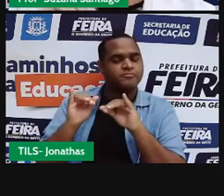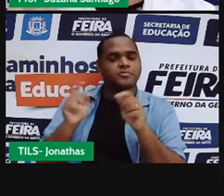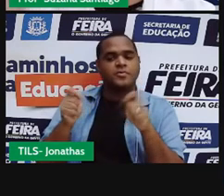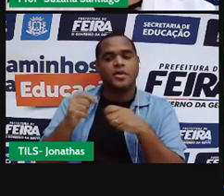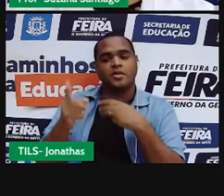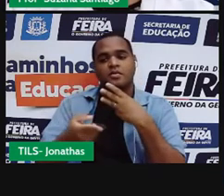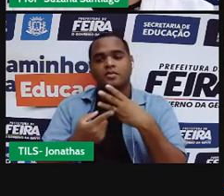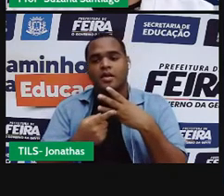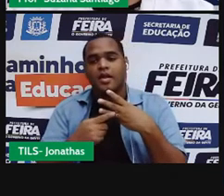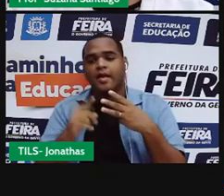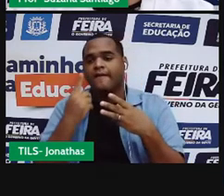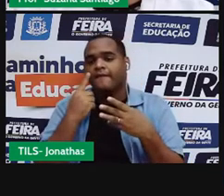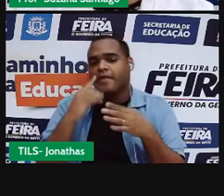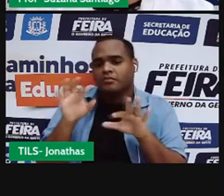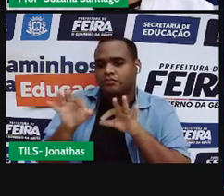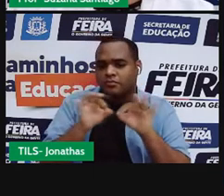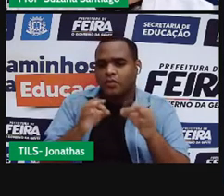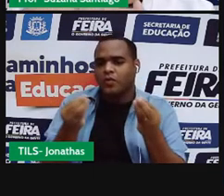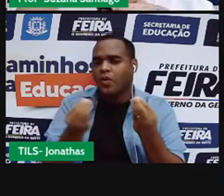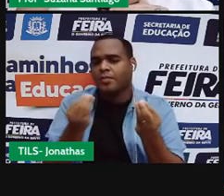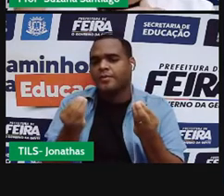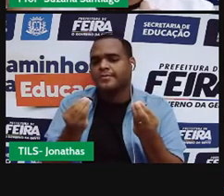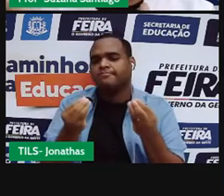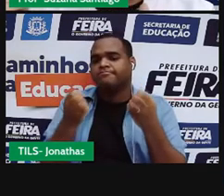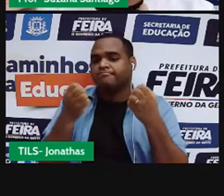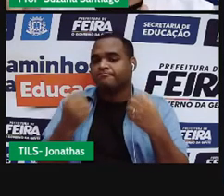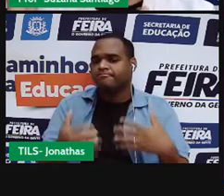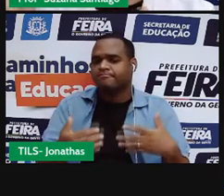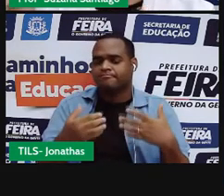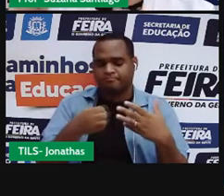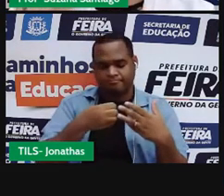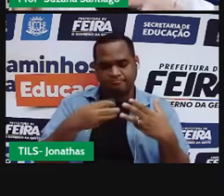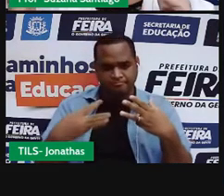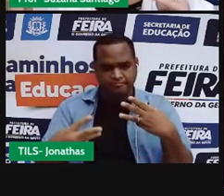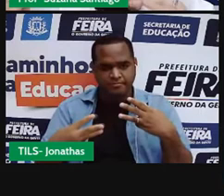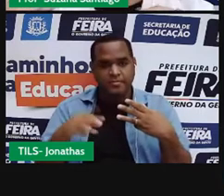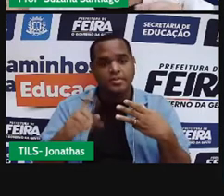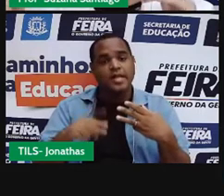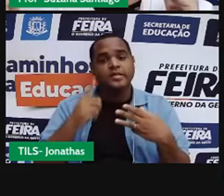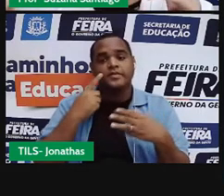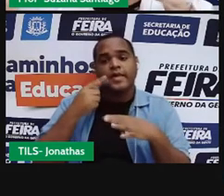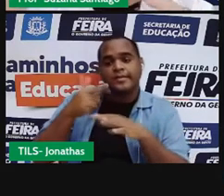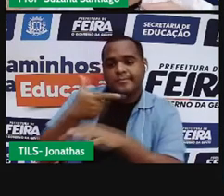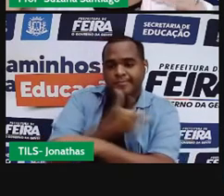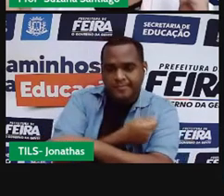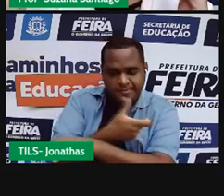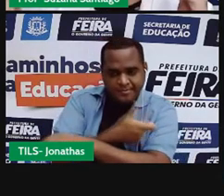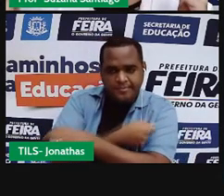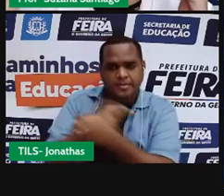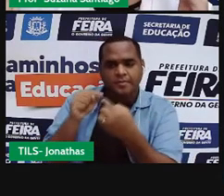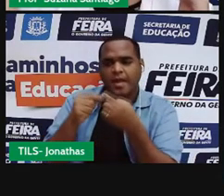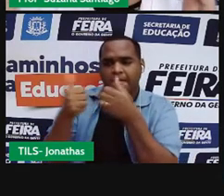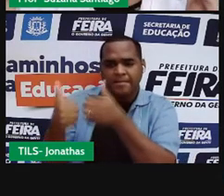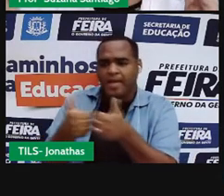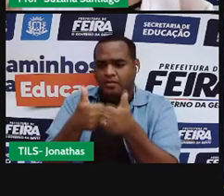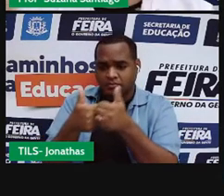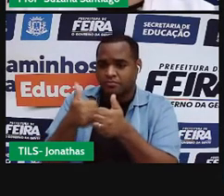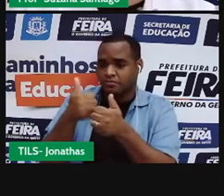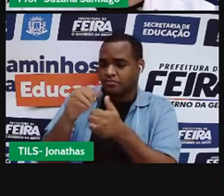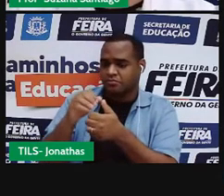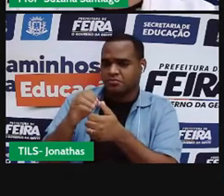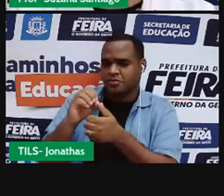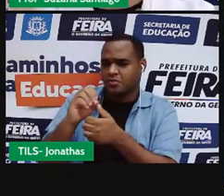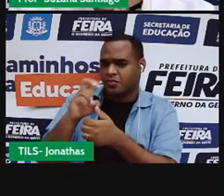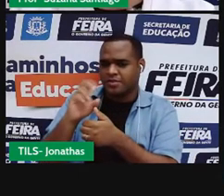o teste de eficácia, ok? Se vale a pena realmente aquela vacina ser aplicada, se a eficácia dela está acima de